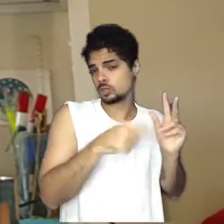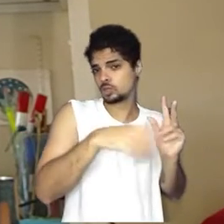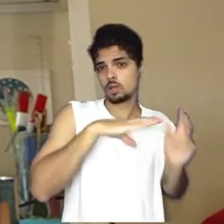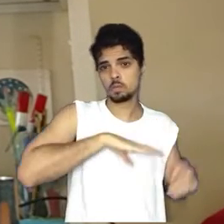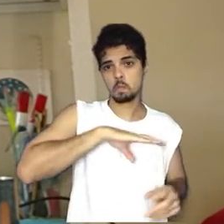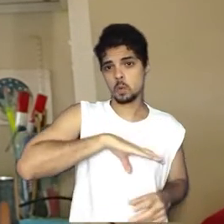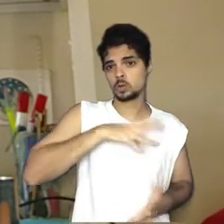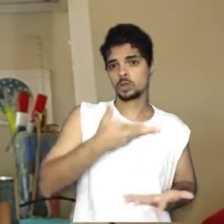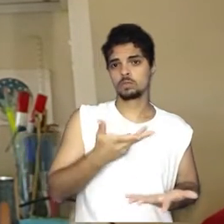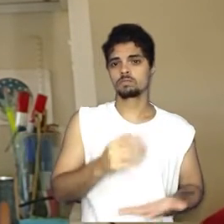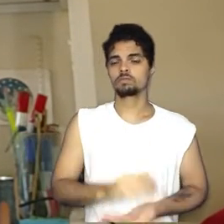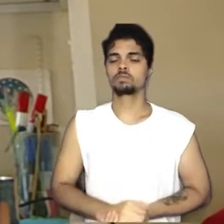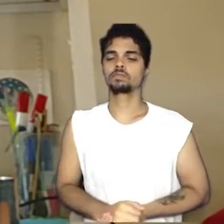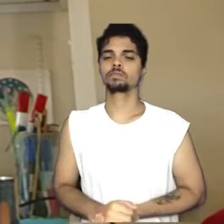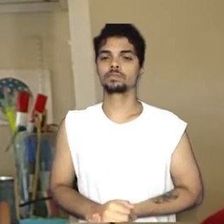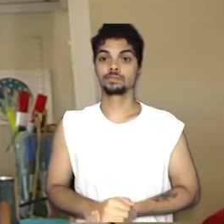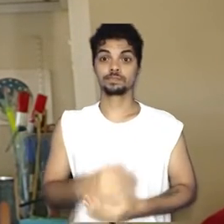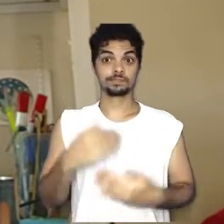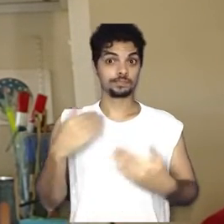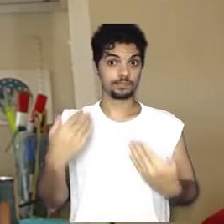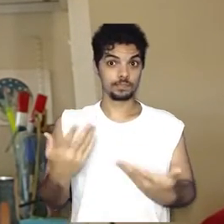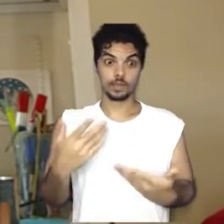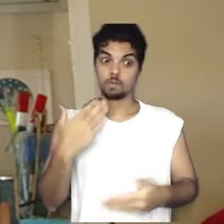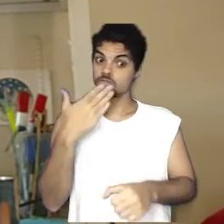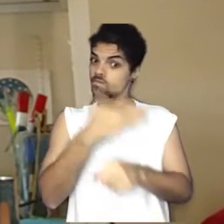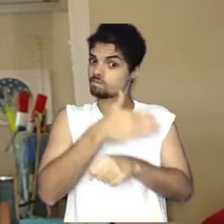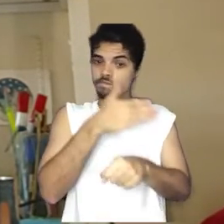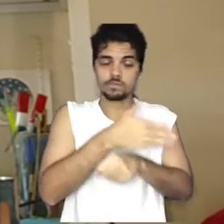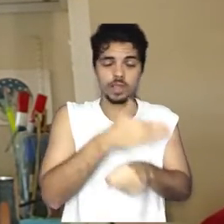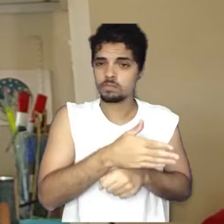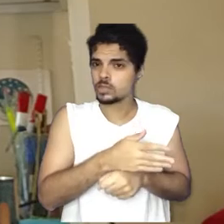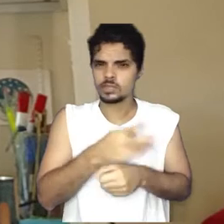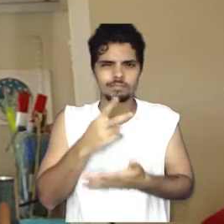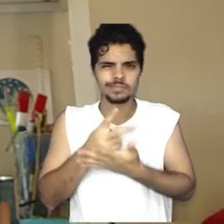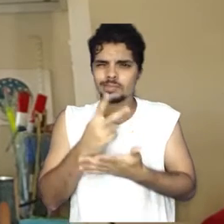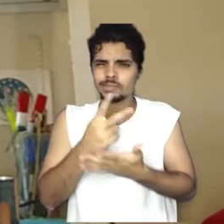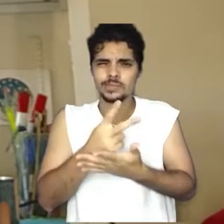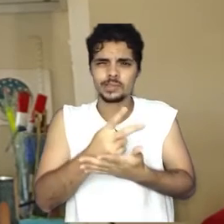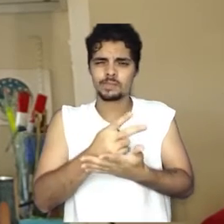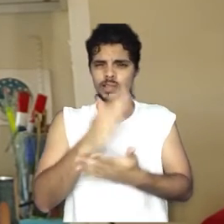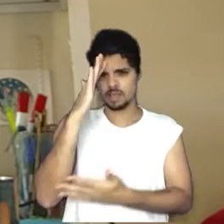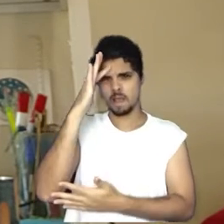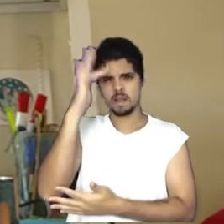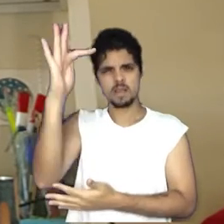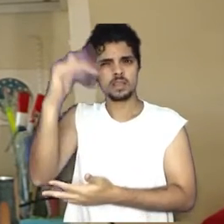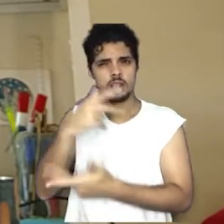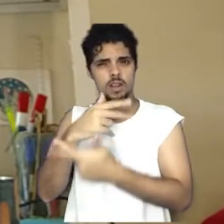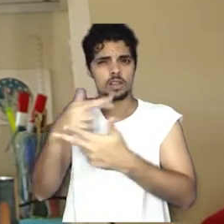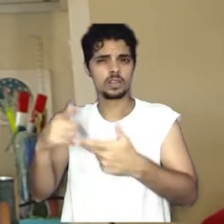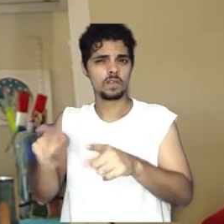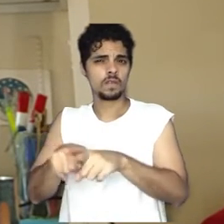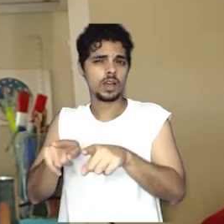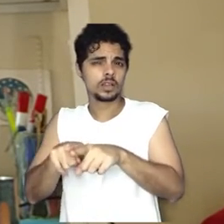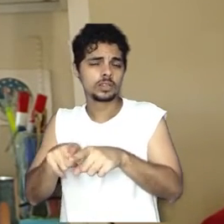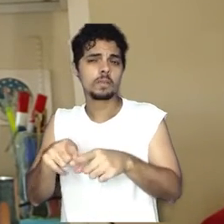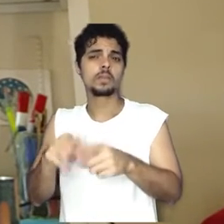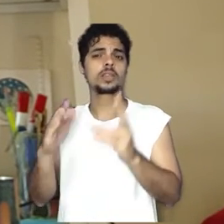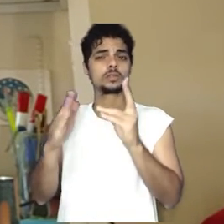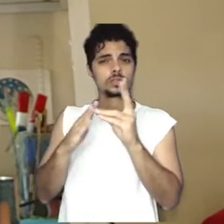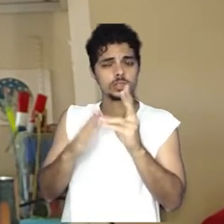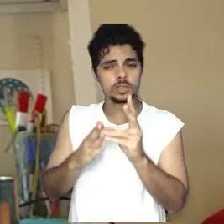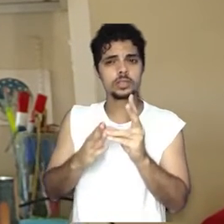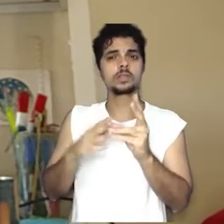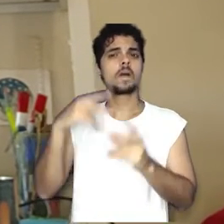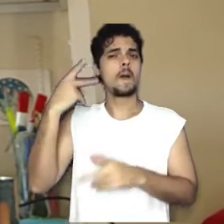estava vindo ali de Portugal, né? Então, houve uma participação ativa dessas lideranças dentro